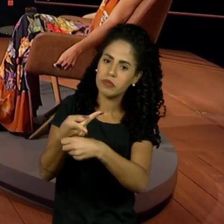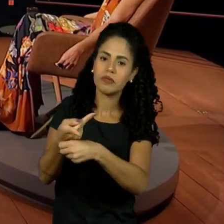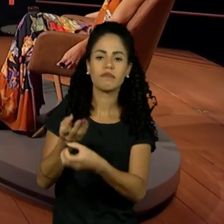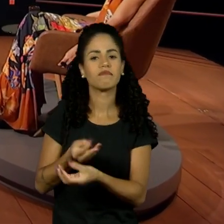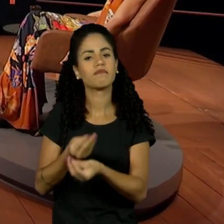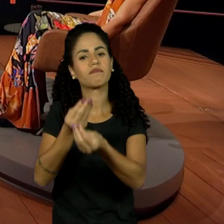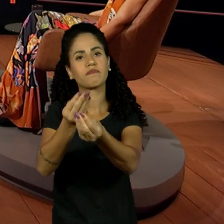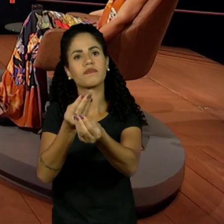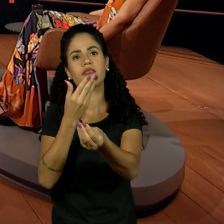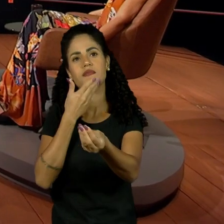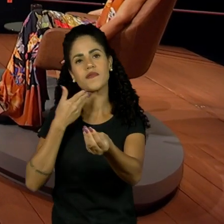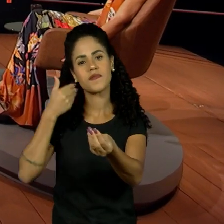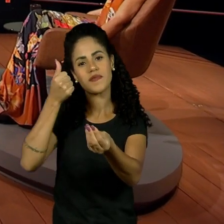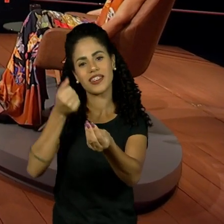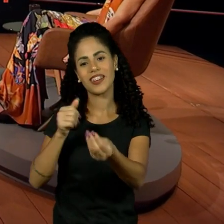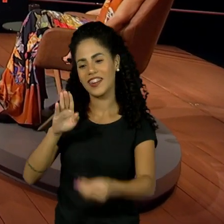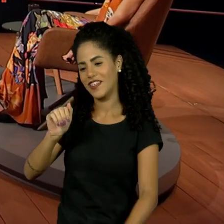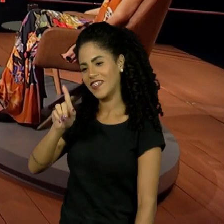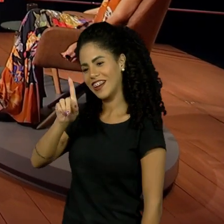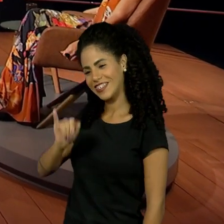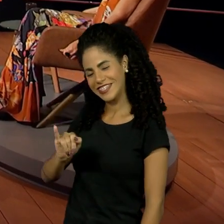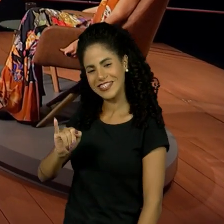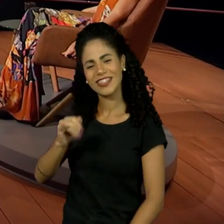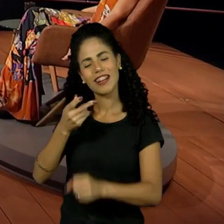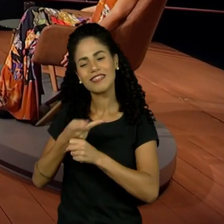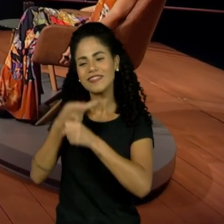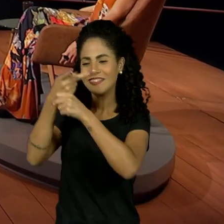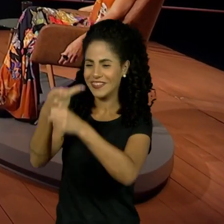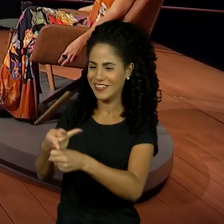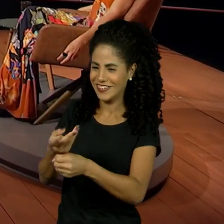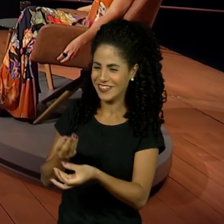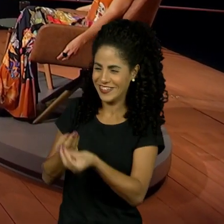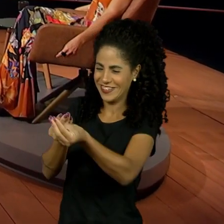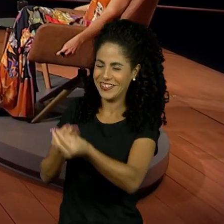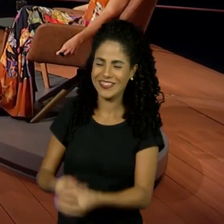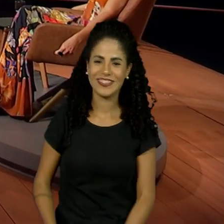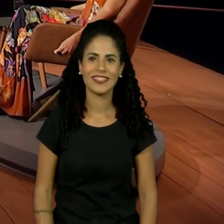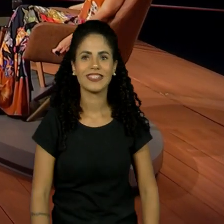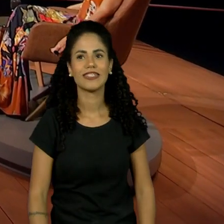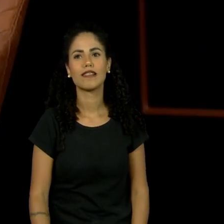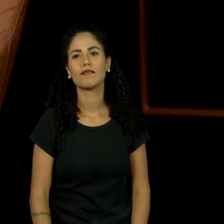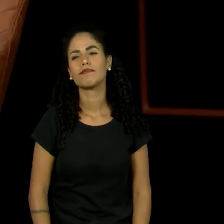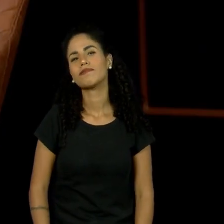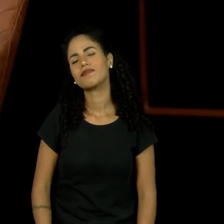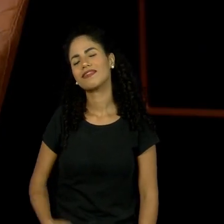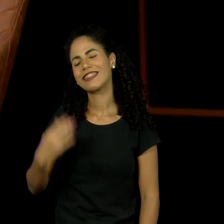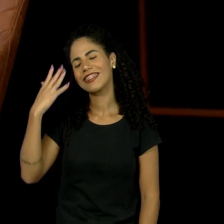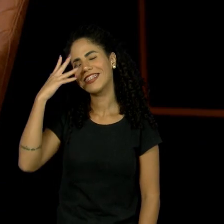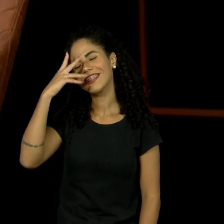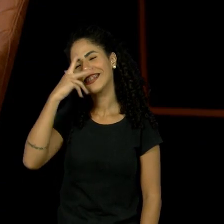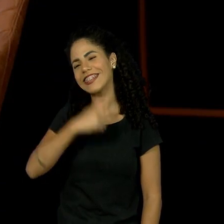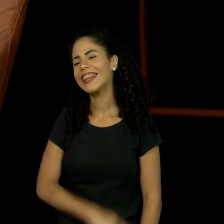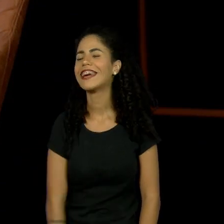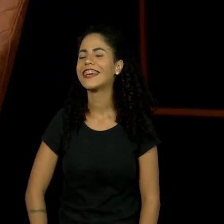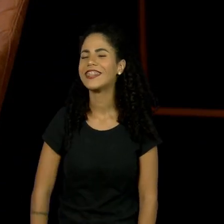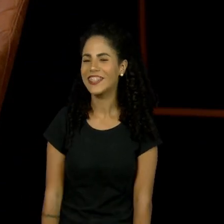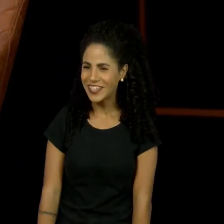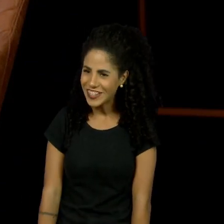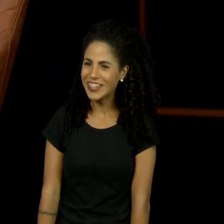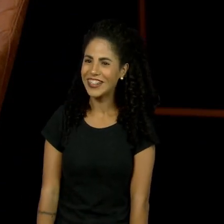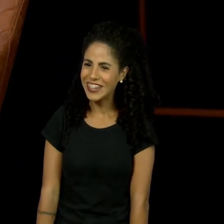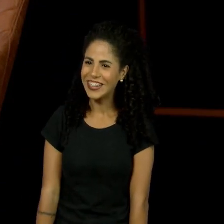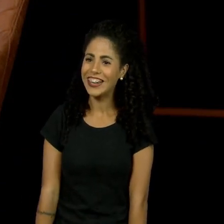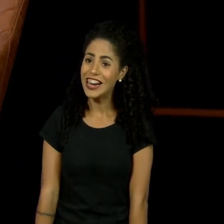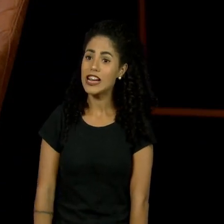melhor filme, bonitinho, para Badi. Badi Assad. Ah, que lindo, né? Eu achava, quando o